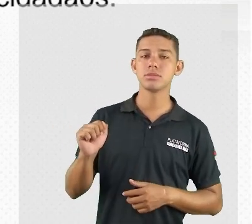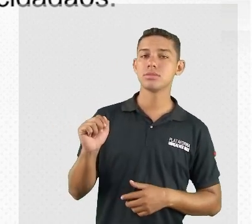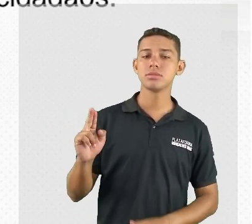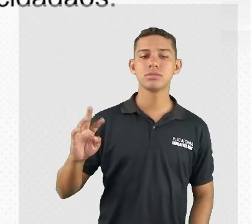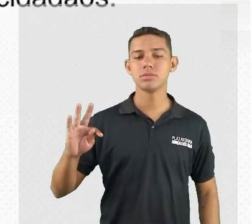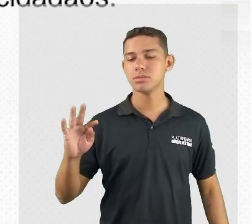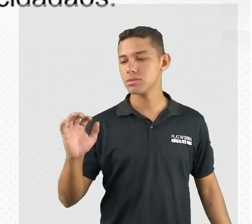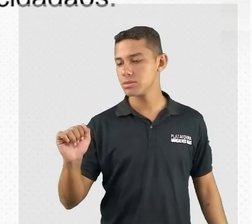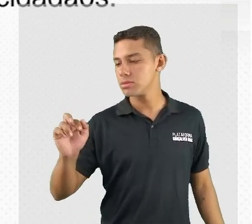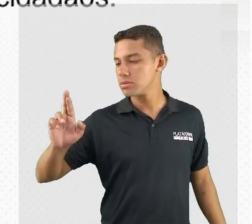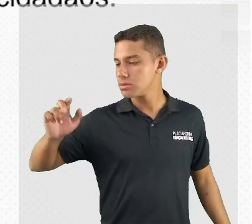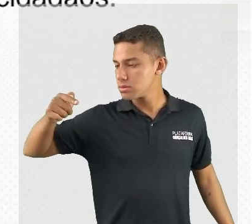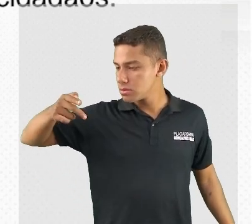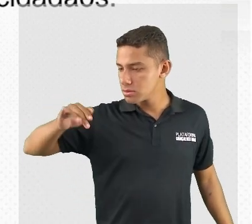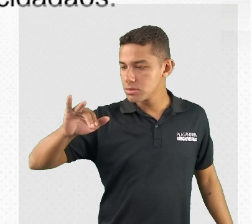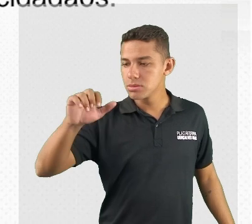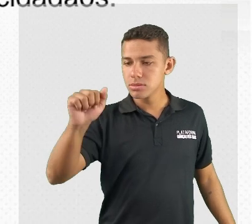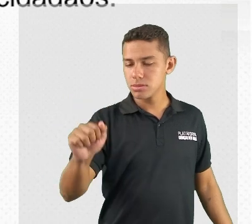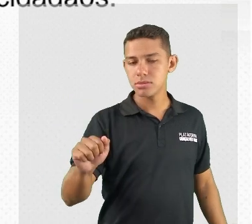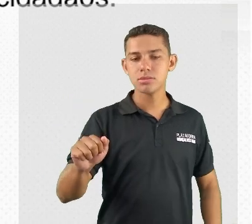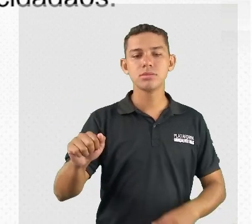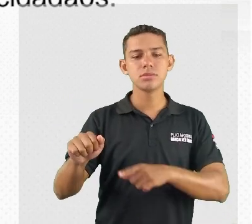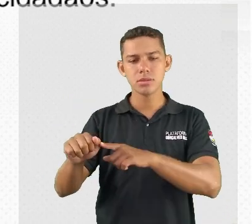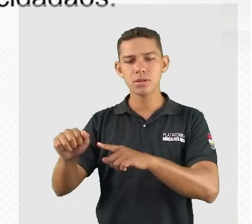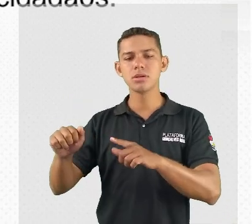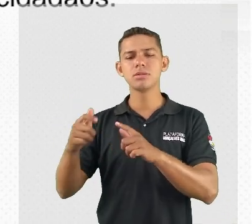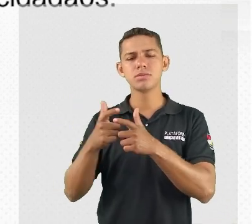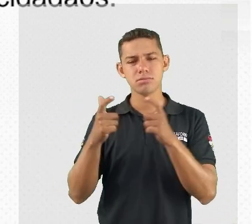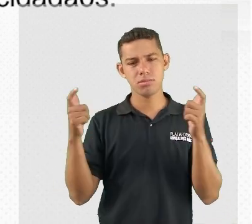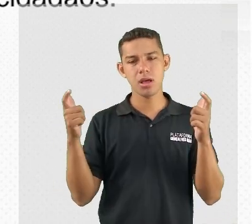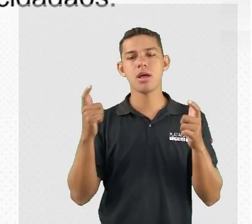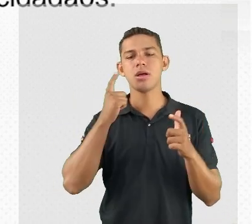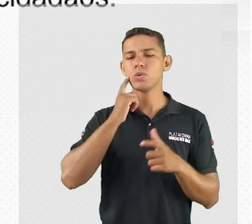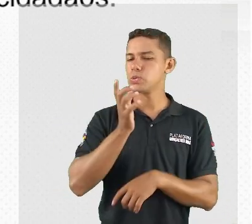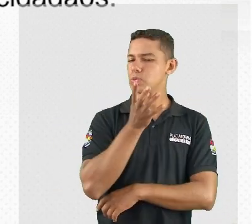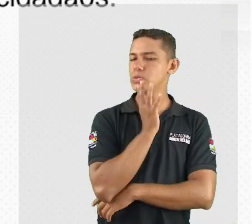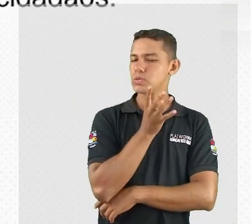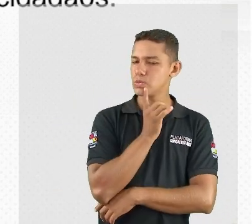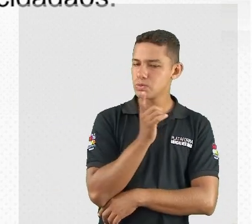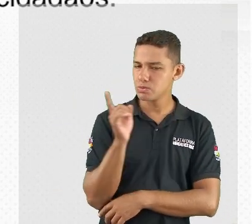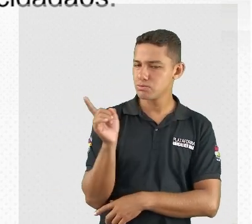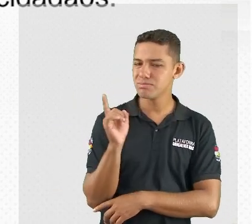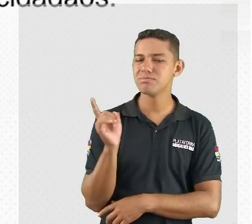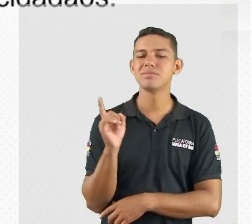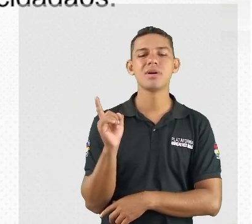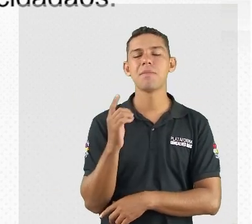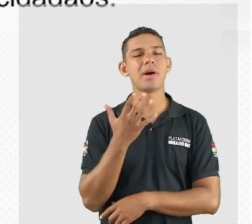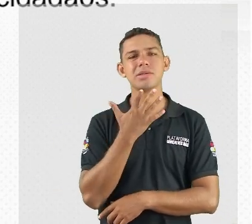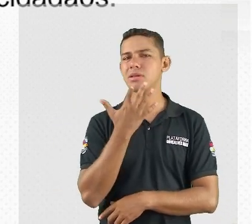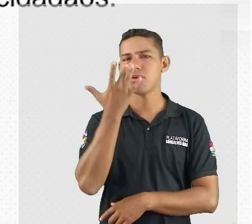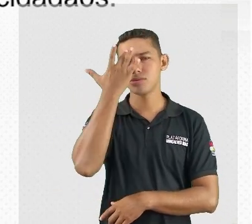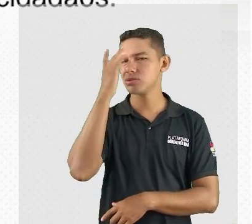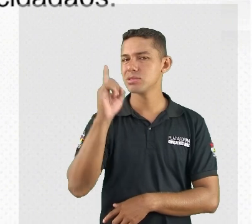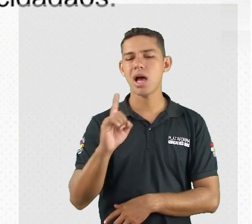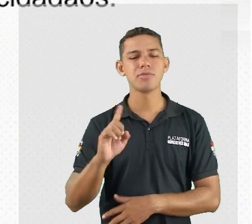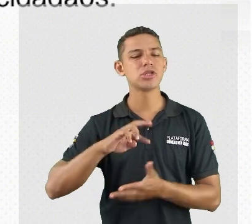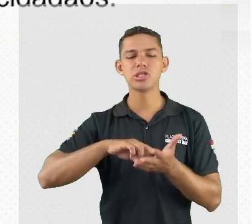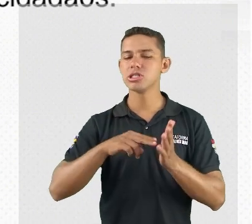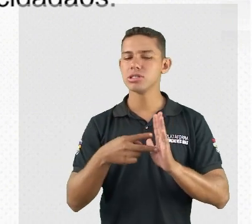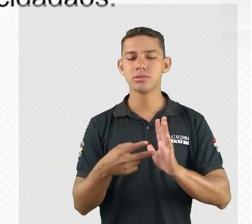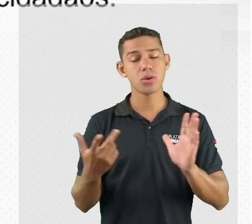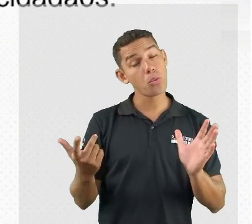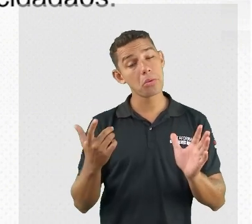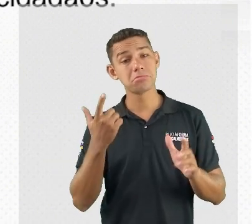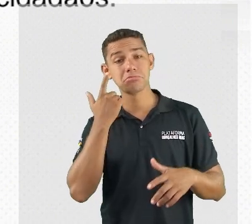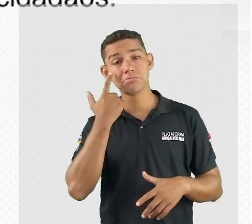de autarquia. Muitas vezes a gente já ouviu falar nesse termo, autarquia, mas a gente não faz ideia do que ele quer dizer, ou tem